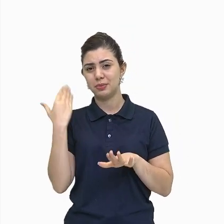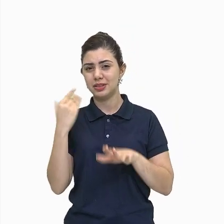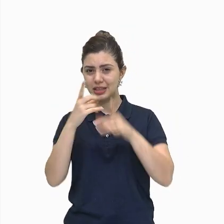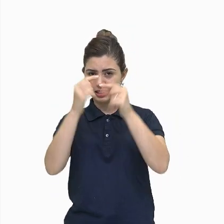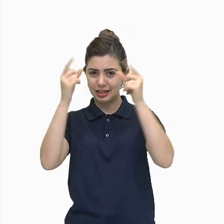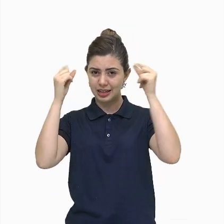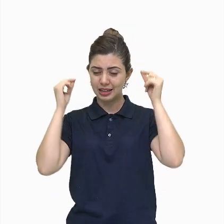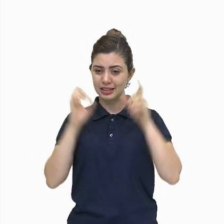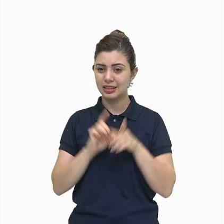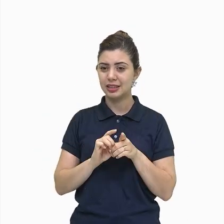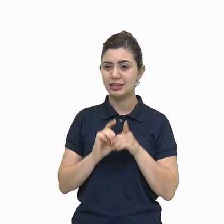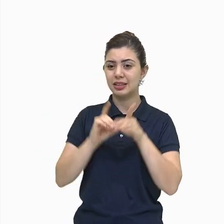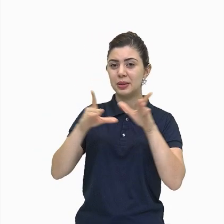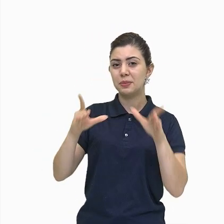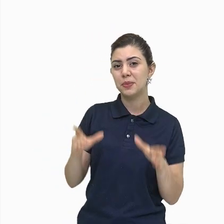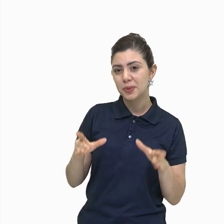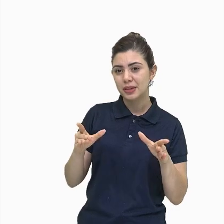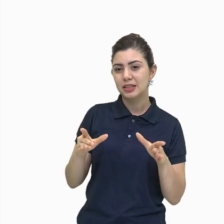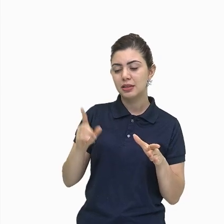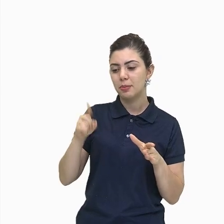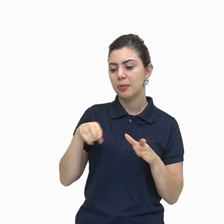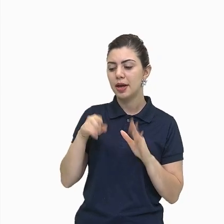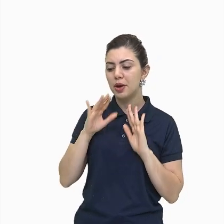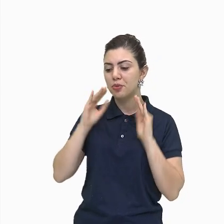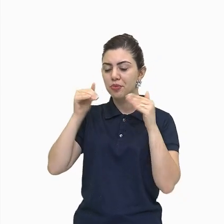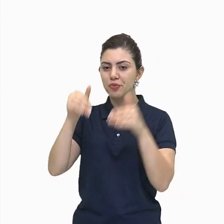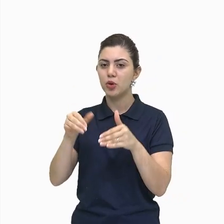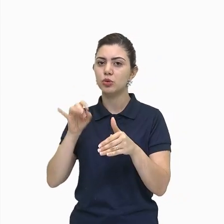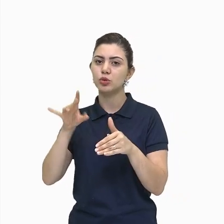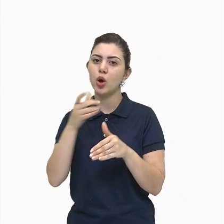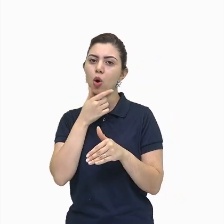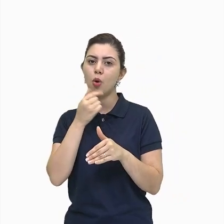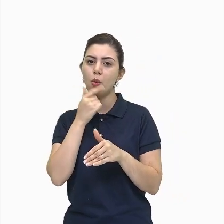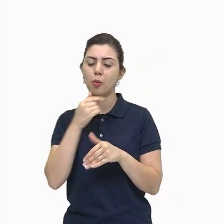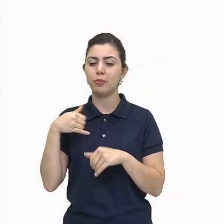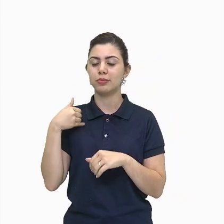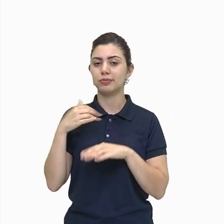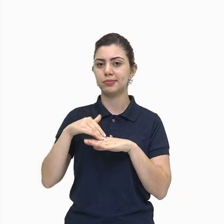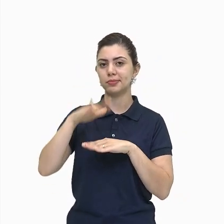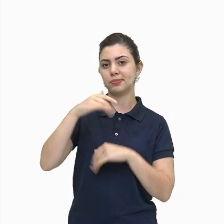de democracia era um tanto quanto restrito, apenas homens maiores de 21